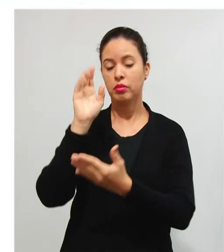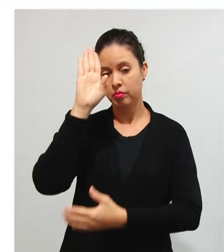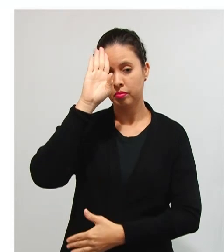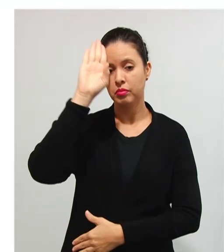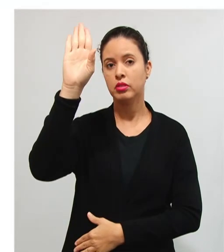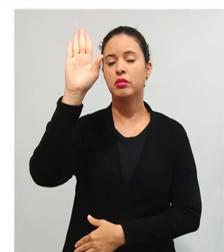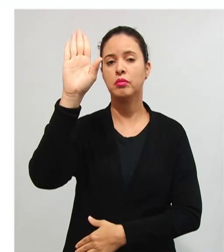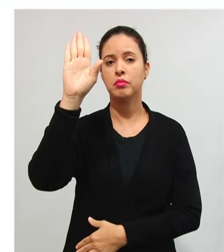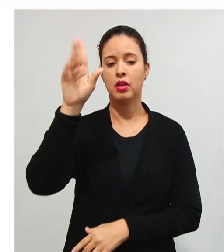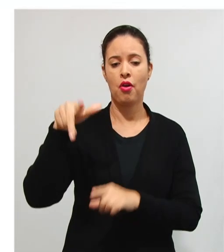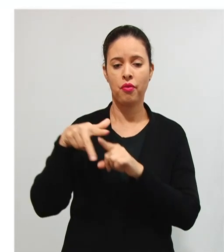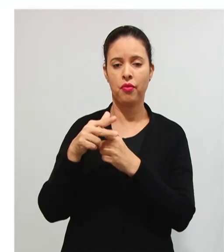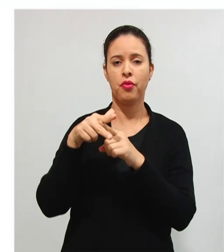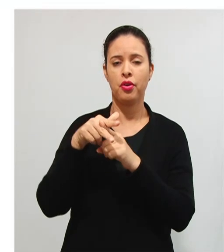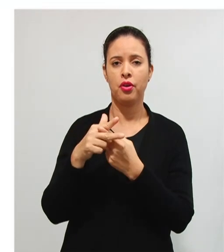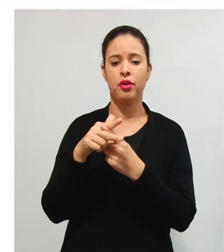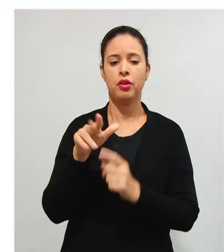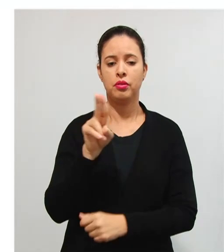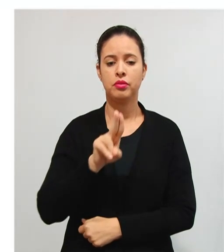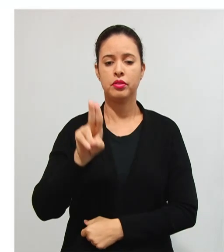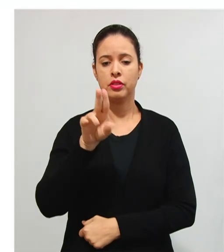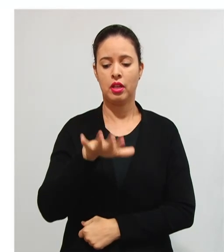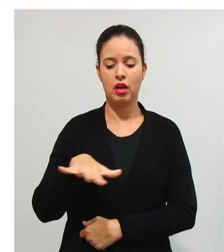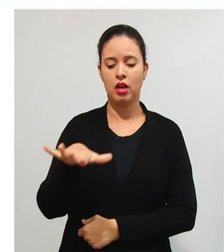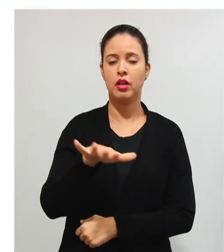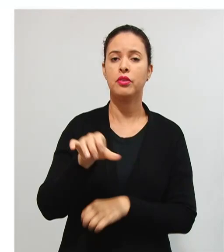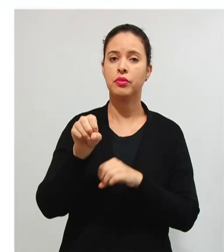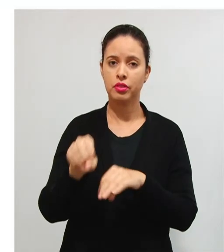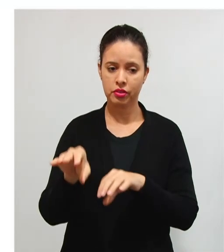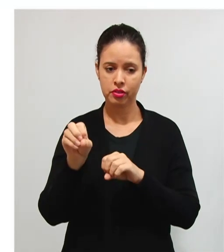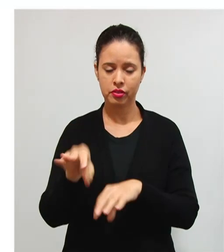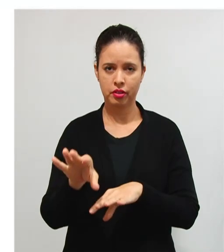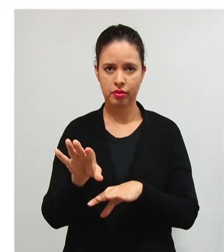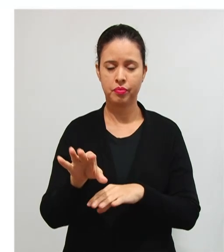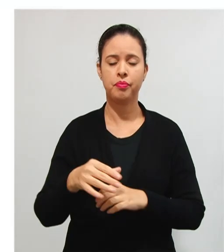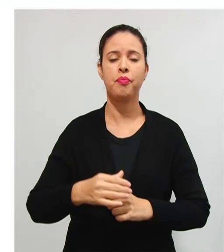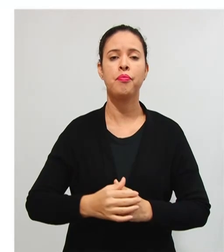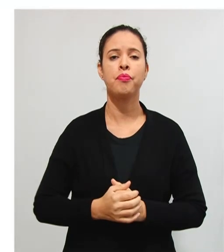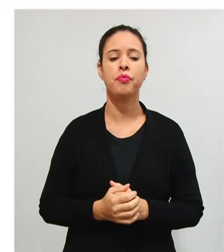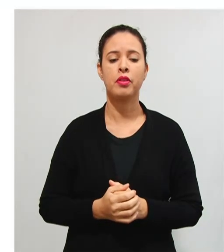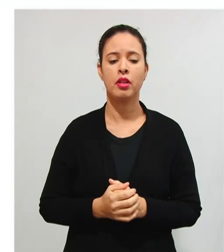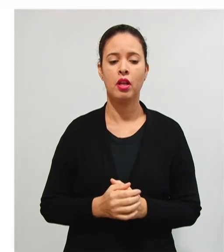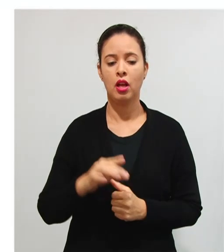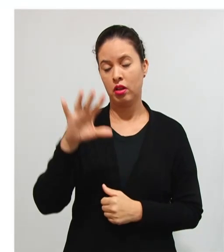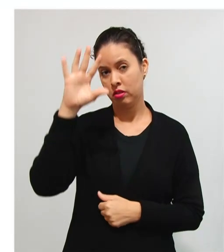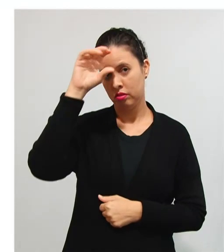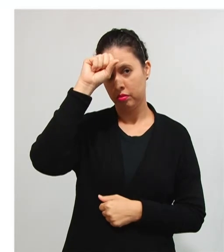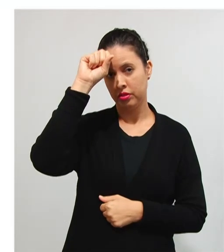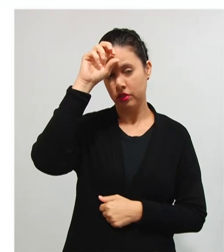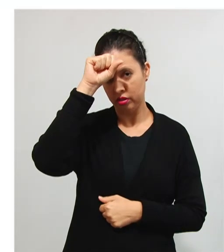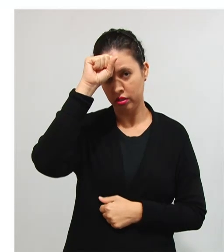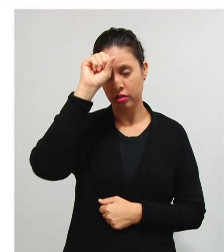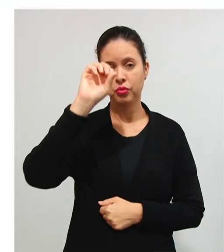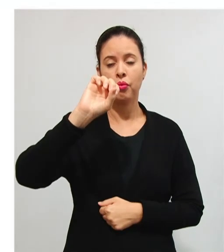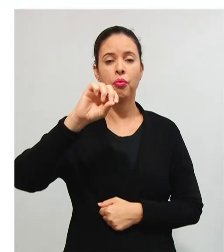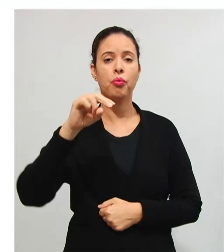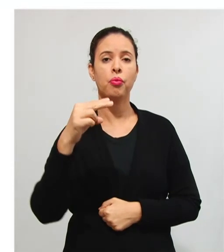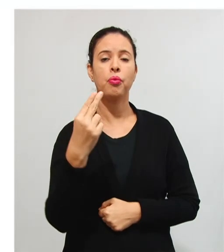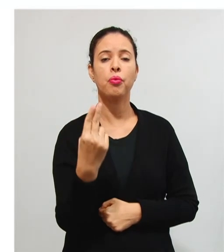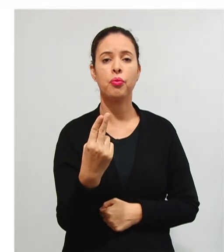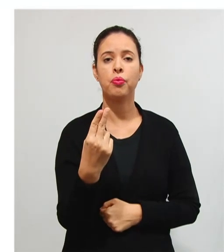principais ferramentas que são utilizadas no meio educacional. Seja para o aprendizado,